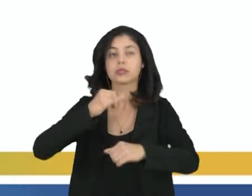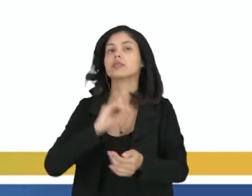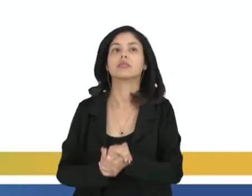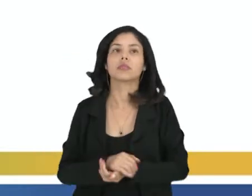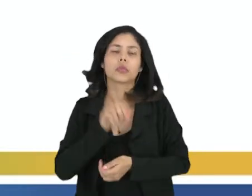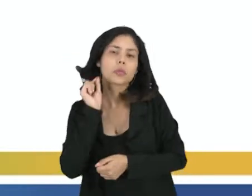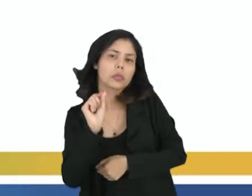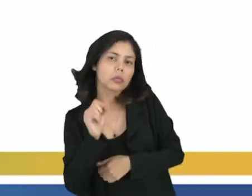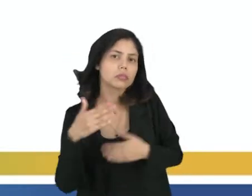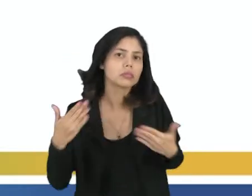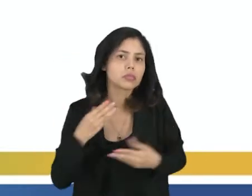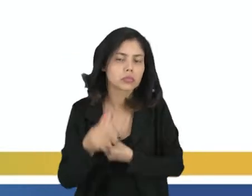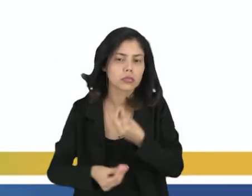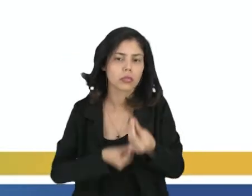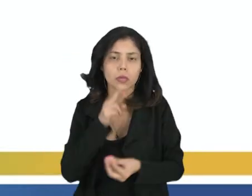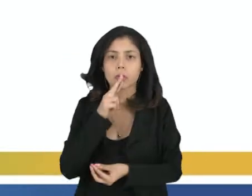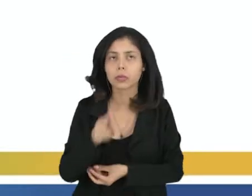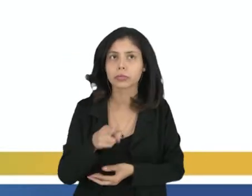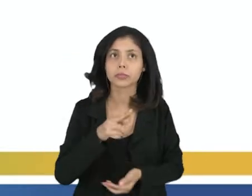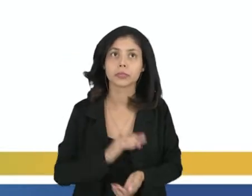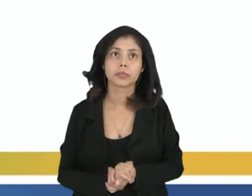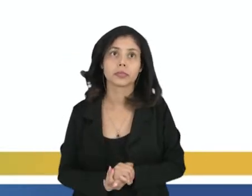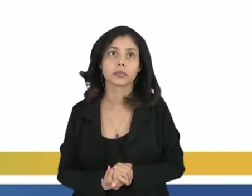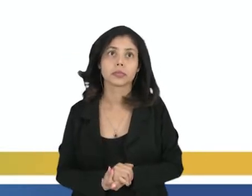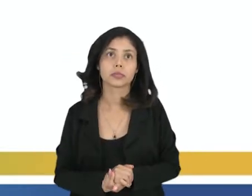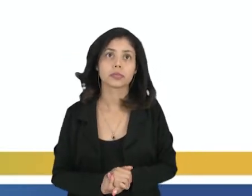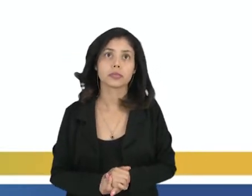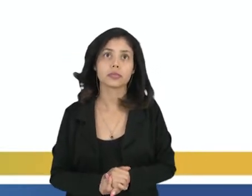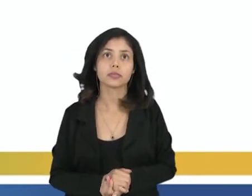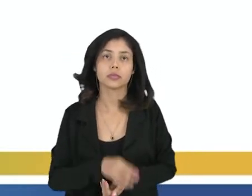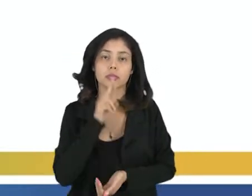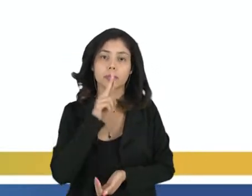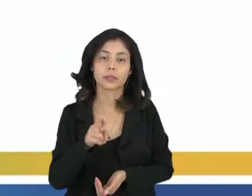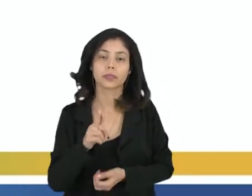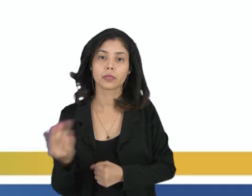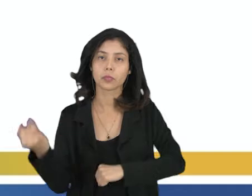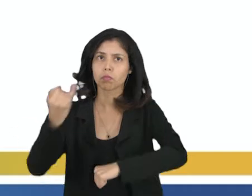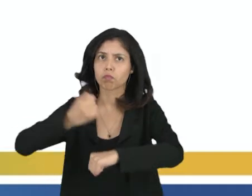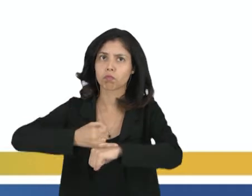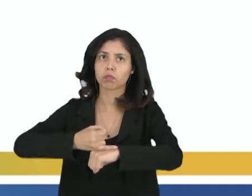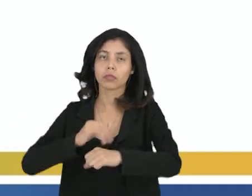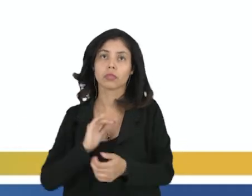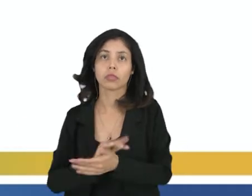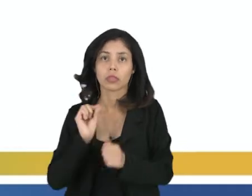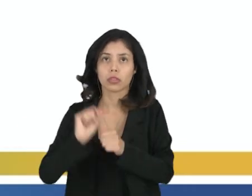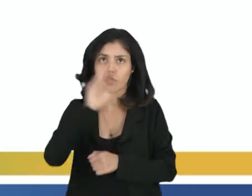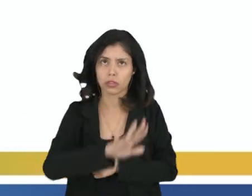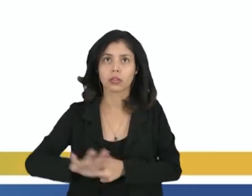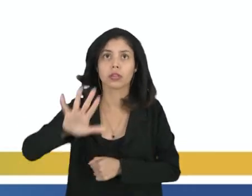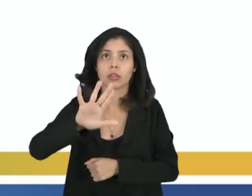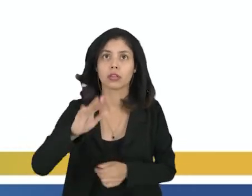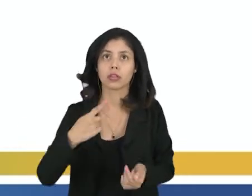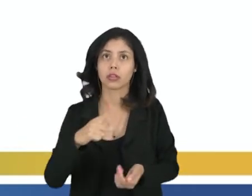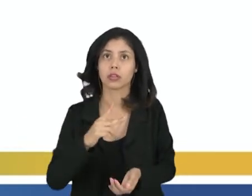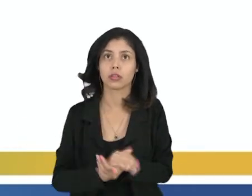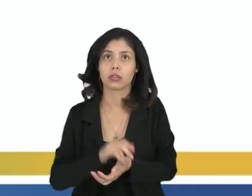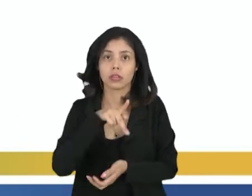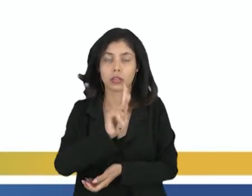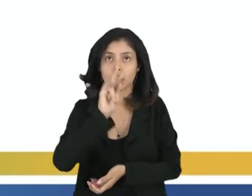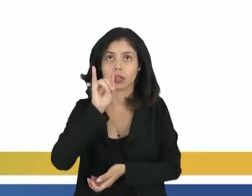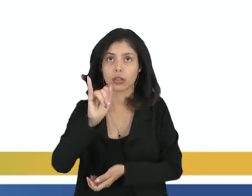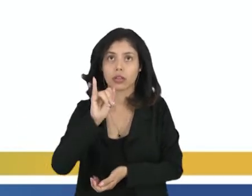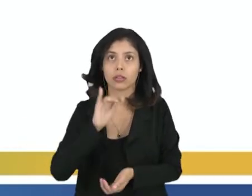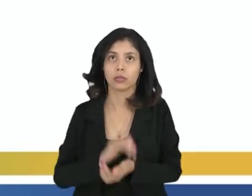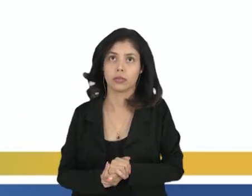O que é isso? Como que se calcula? Ok? O cálculo da constante de ionização é feita geralmente pela